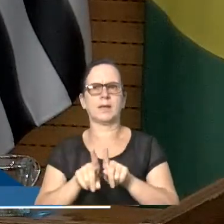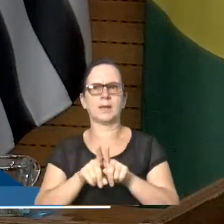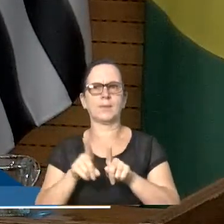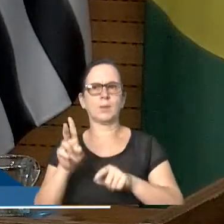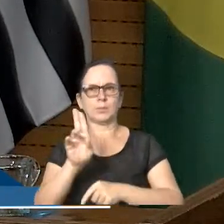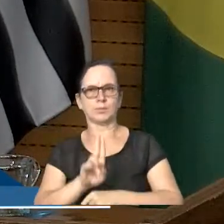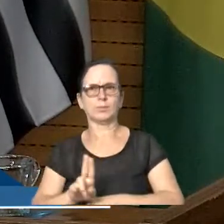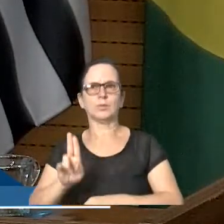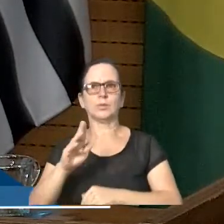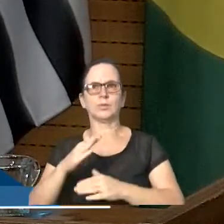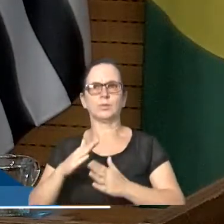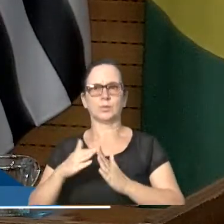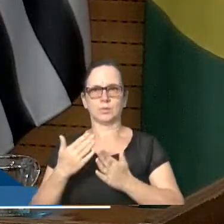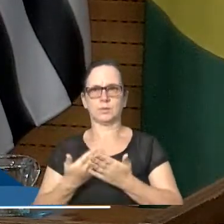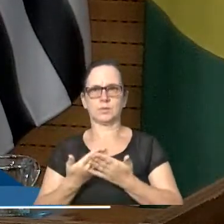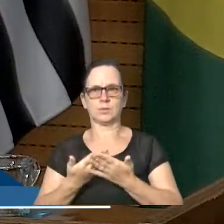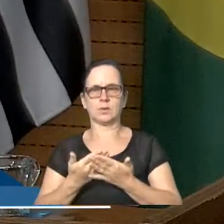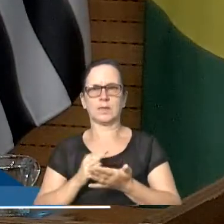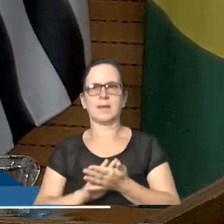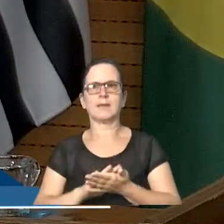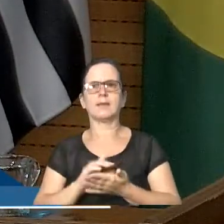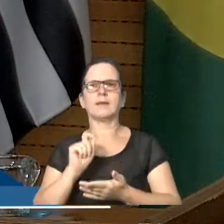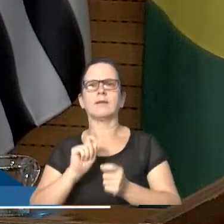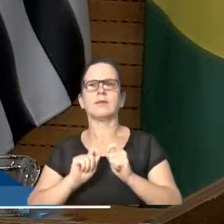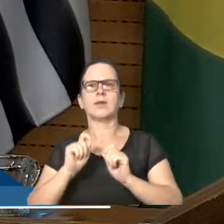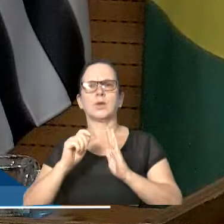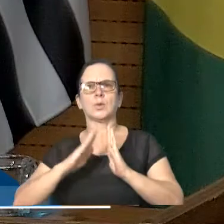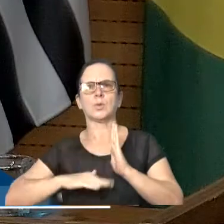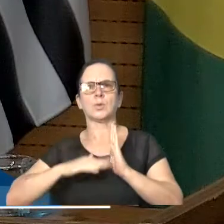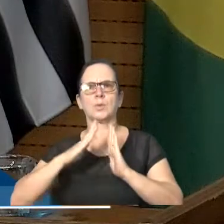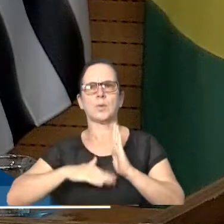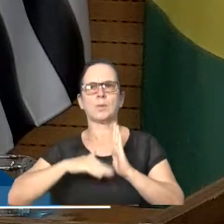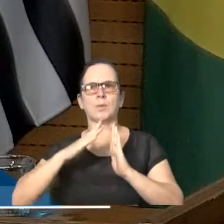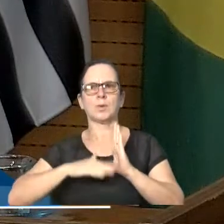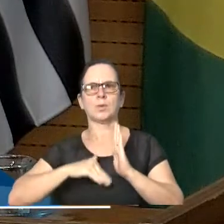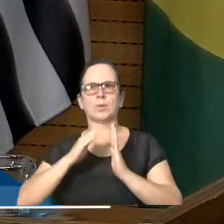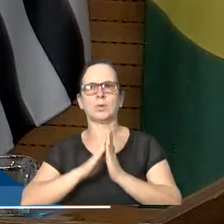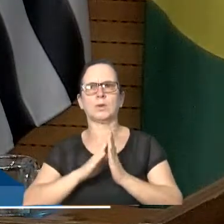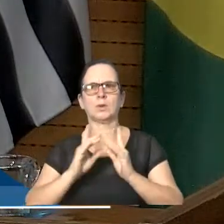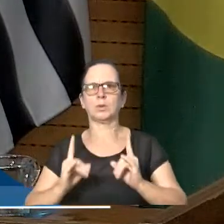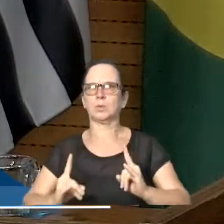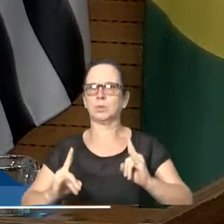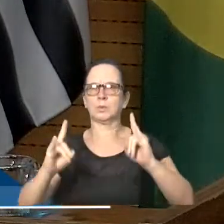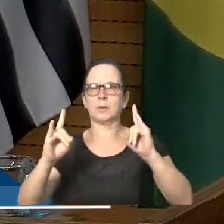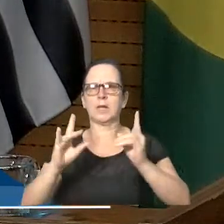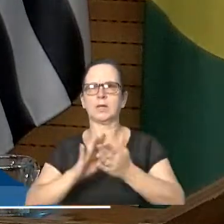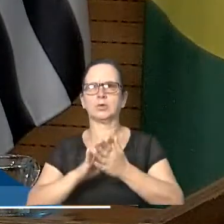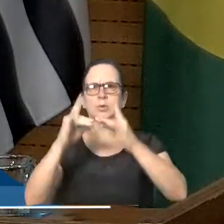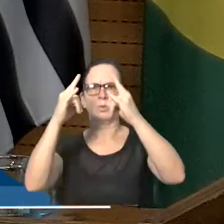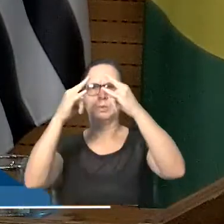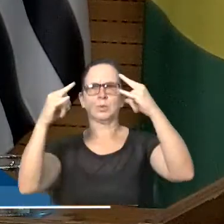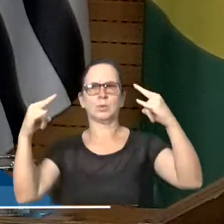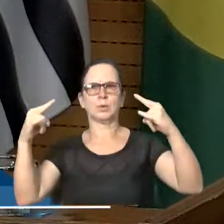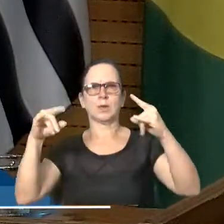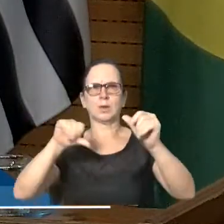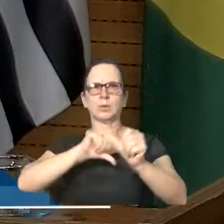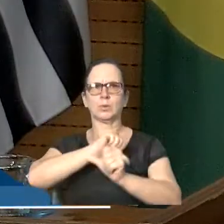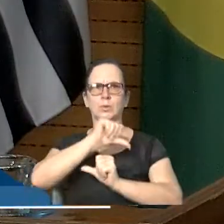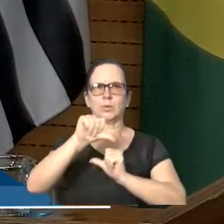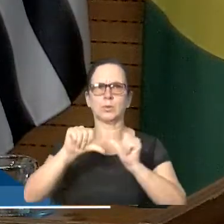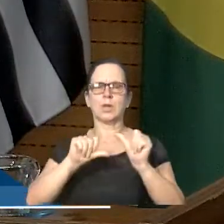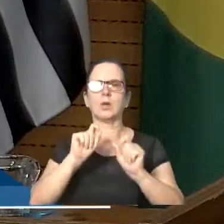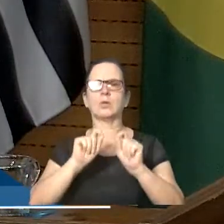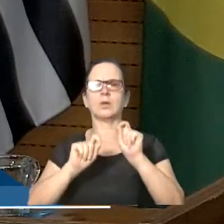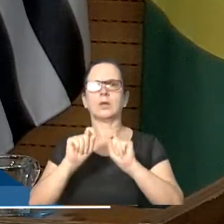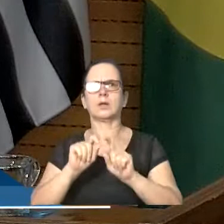até porque estão fazendo a pintura do prédio, estão trocando o telhado, e o que disse, o que